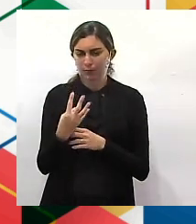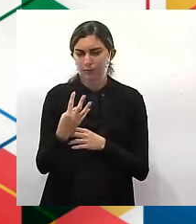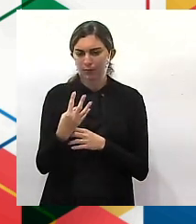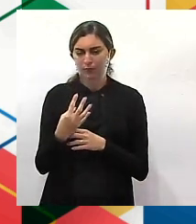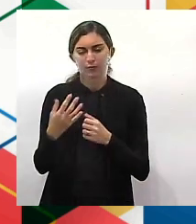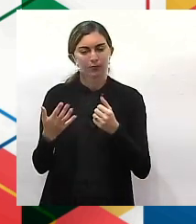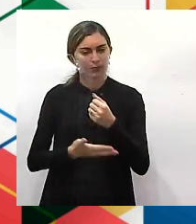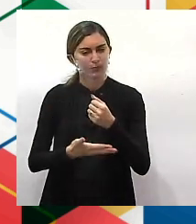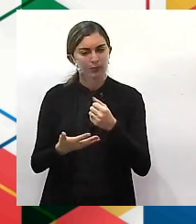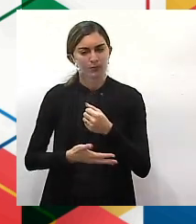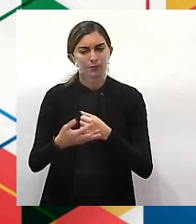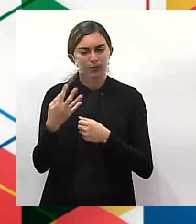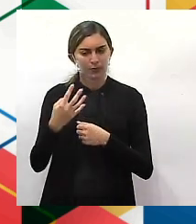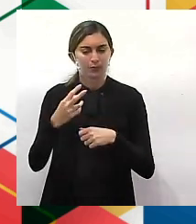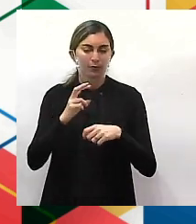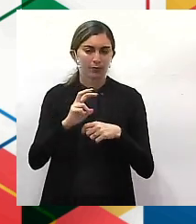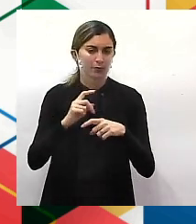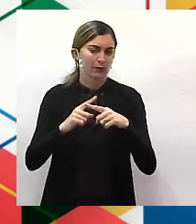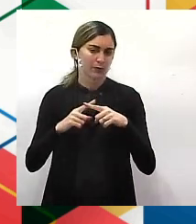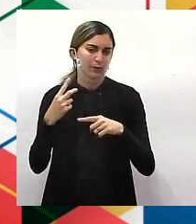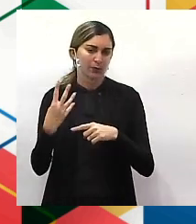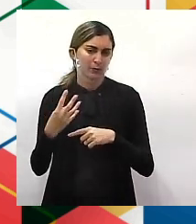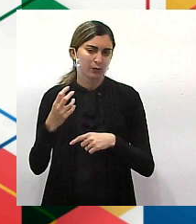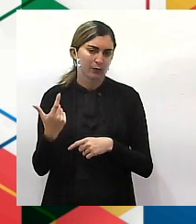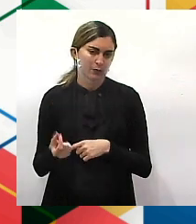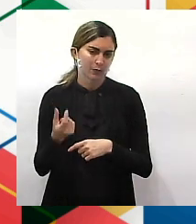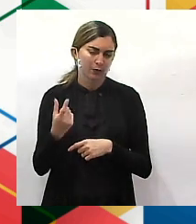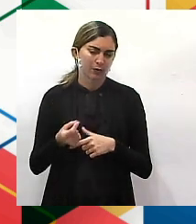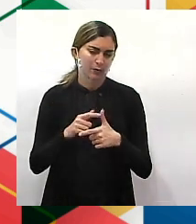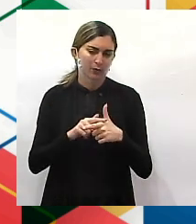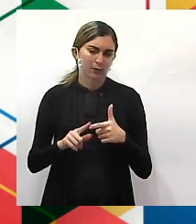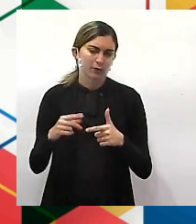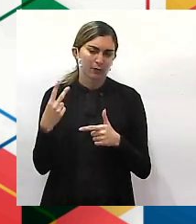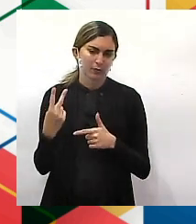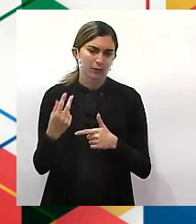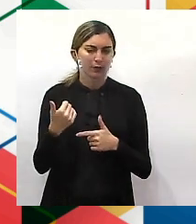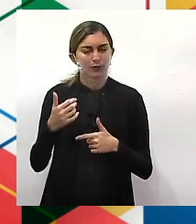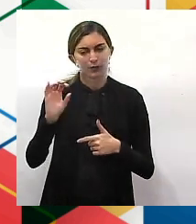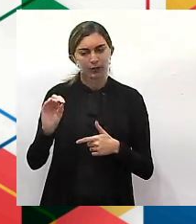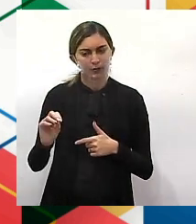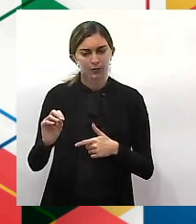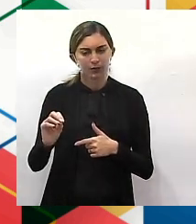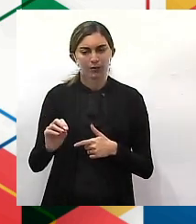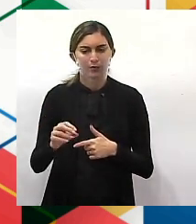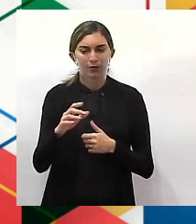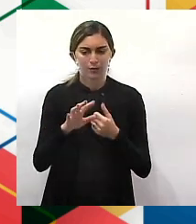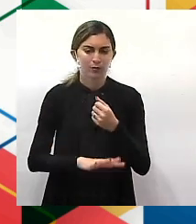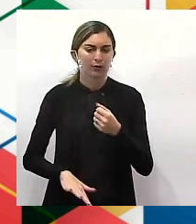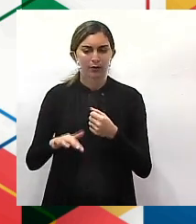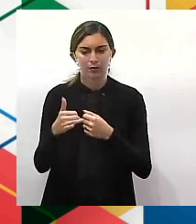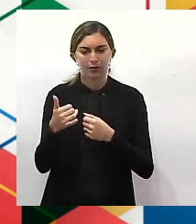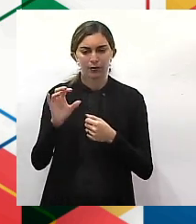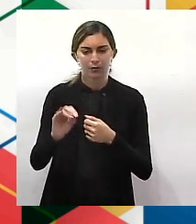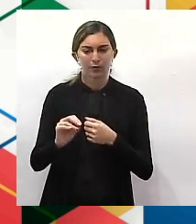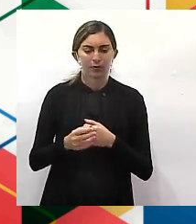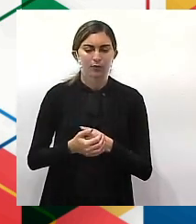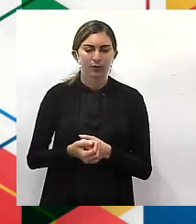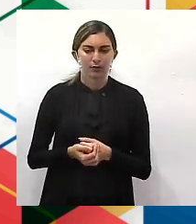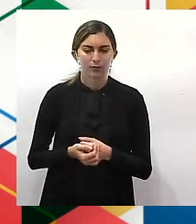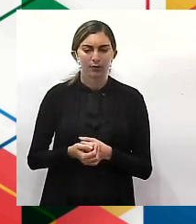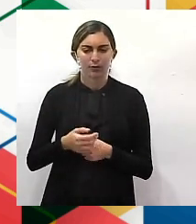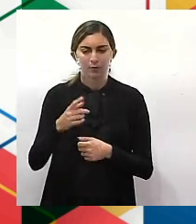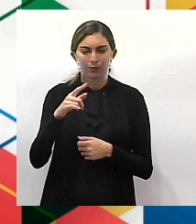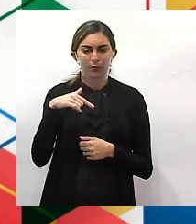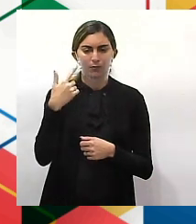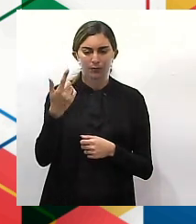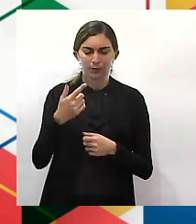base é 4. 5 vezes 4, 20. 20 dividido por 2, 10. Então essa área daqui é 10. E aí eu posso fazer a mesma coisa